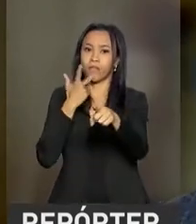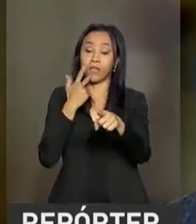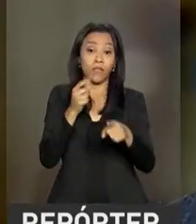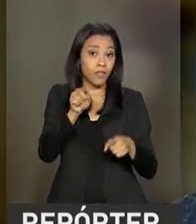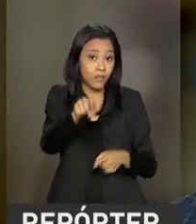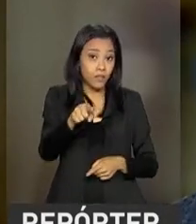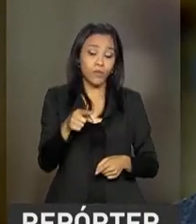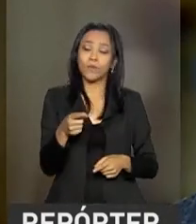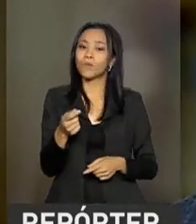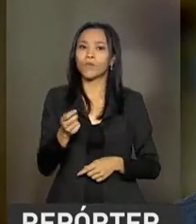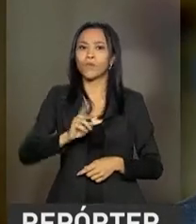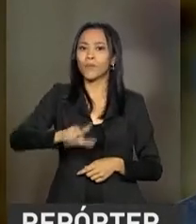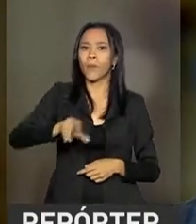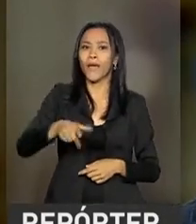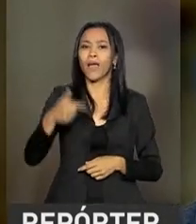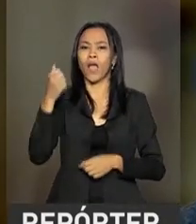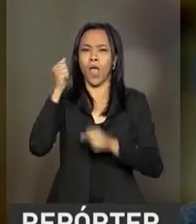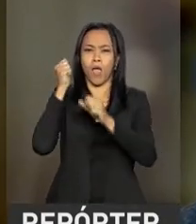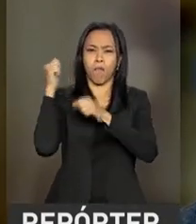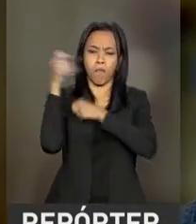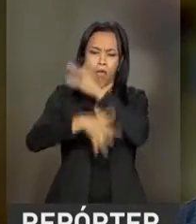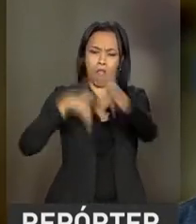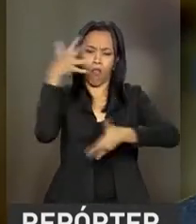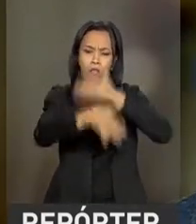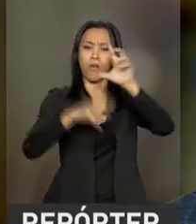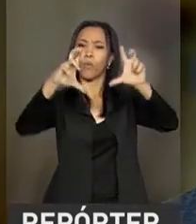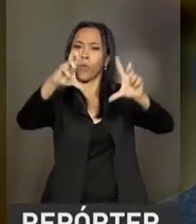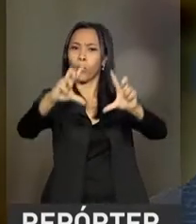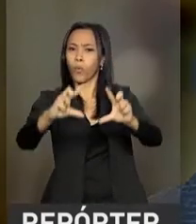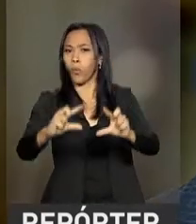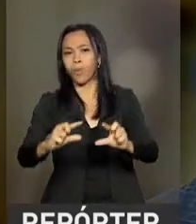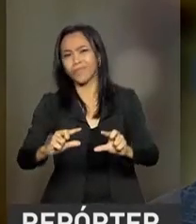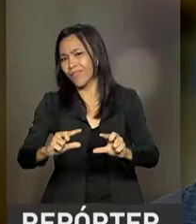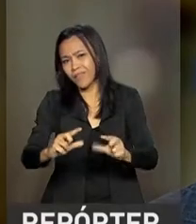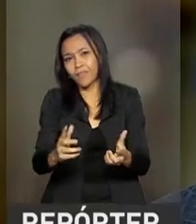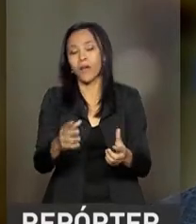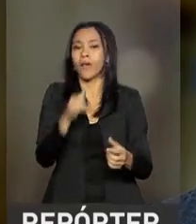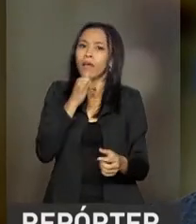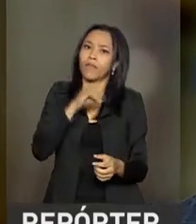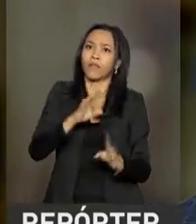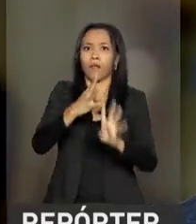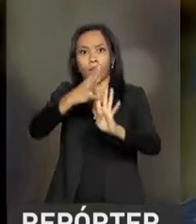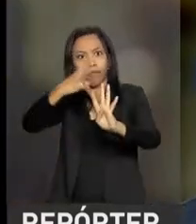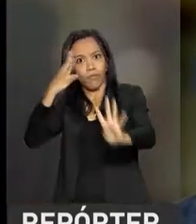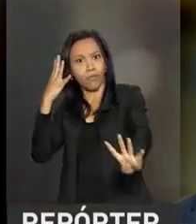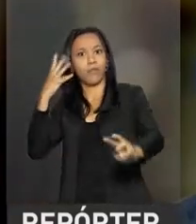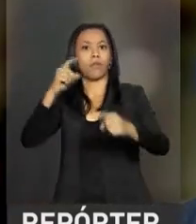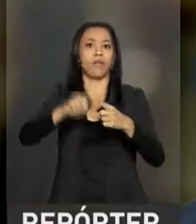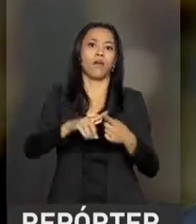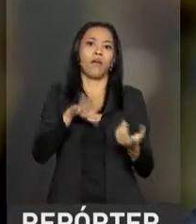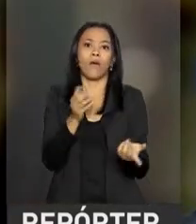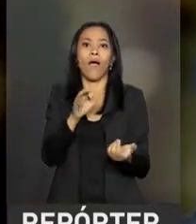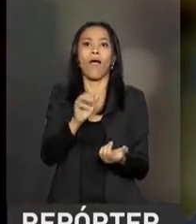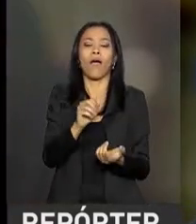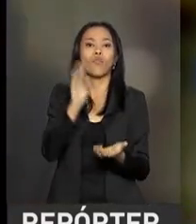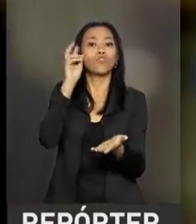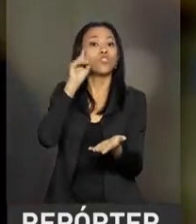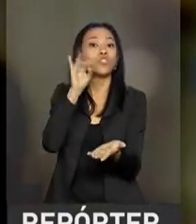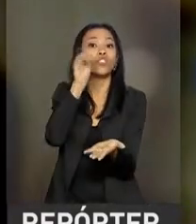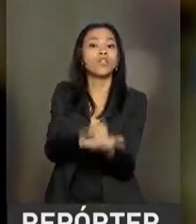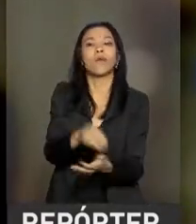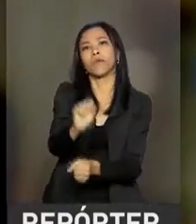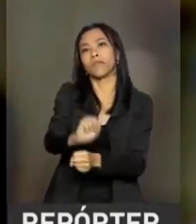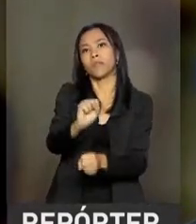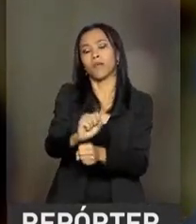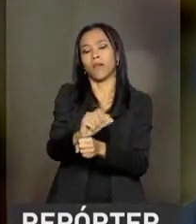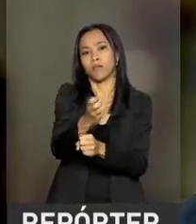hoje na agência mas ele atende melhor o segurado e vejo você ficar pegar uma fila fazer um agendamento ficar 60 dias esperando para